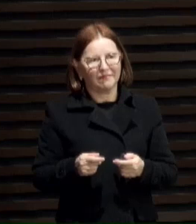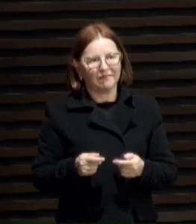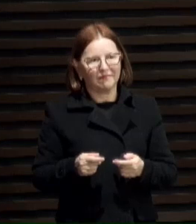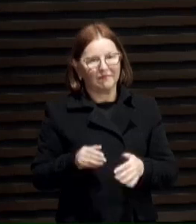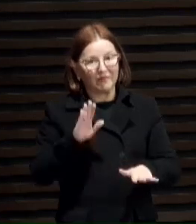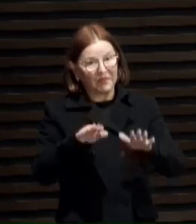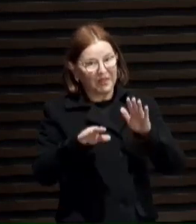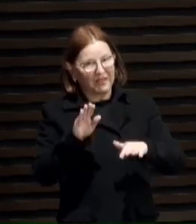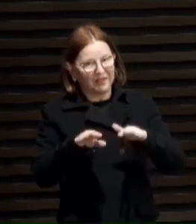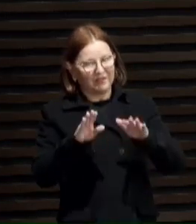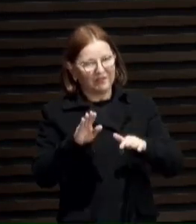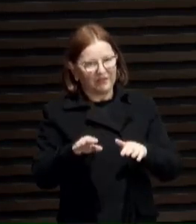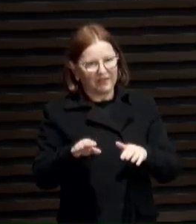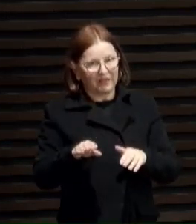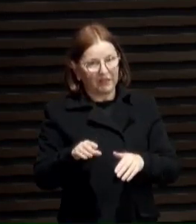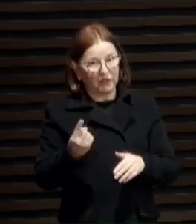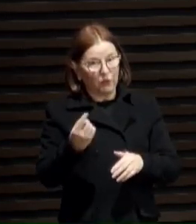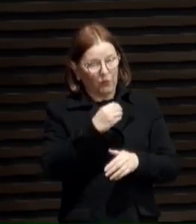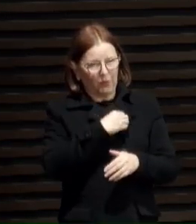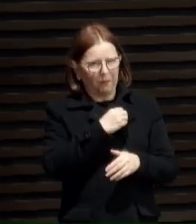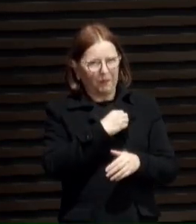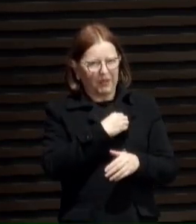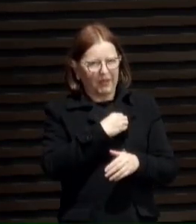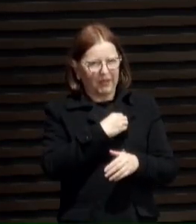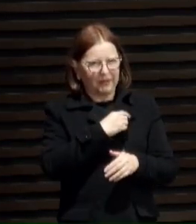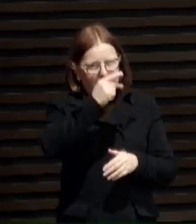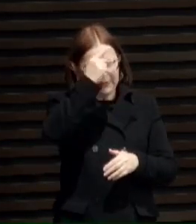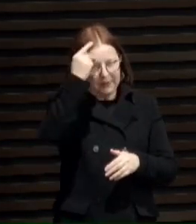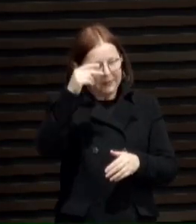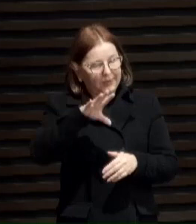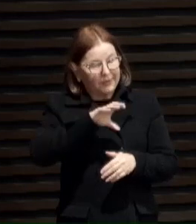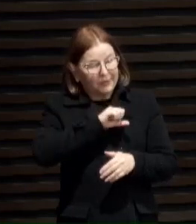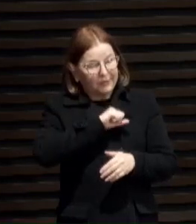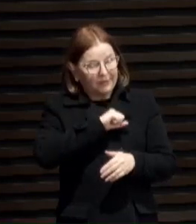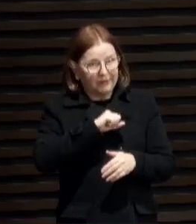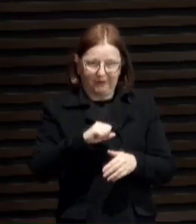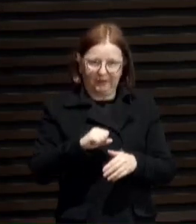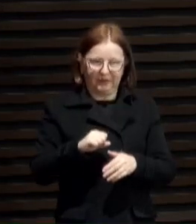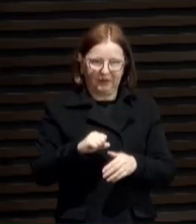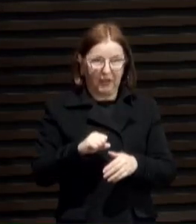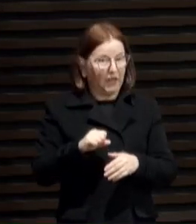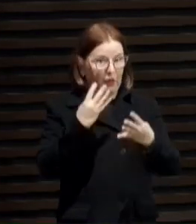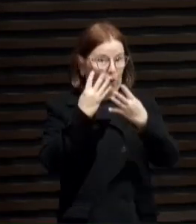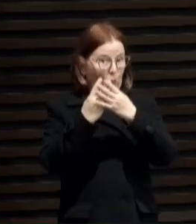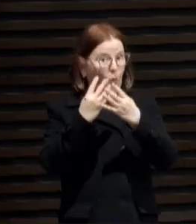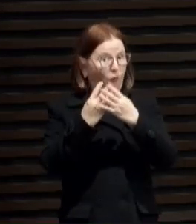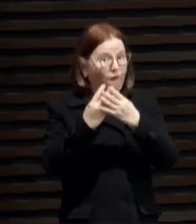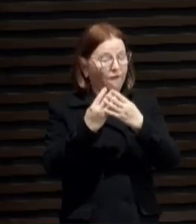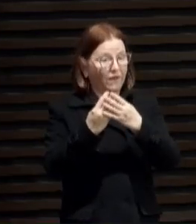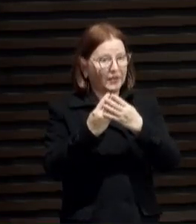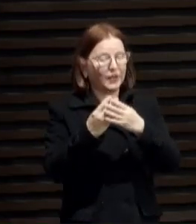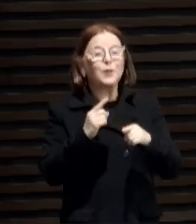muitas vezes, um pecado de estimação. Muitas vezes nós não confessamos algum pecado porque